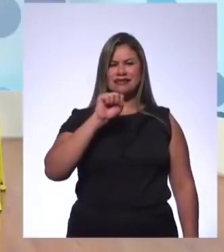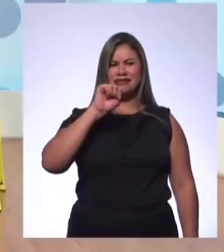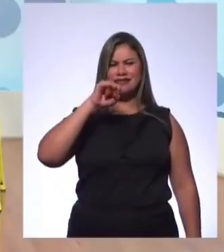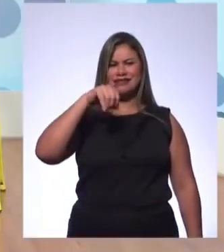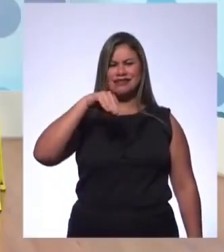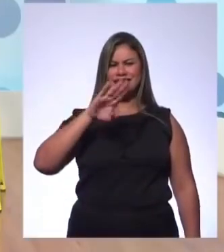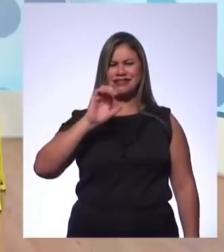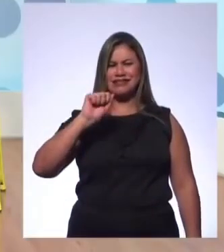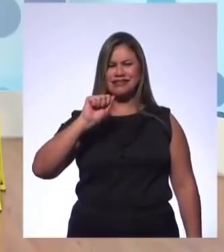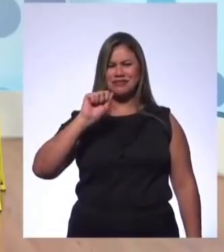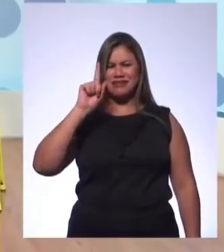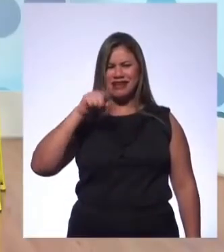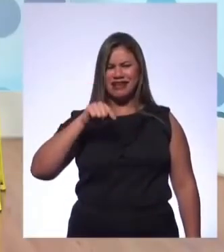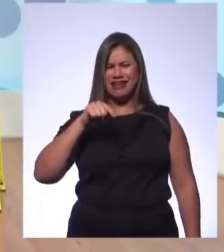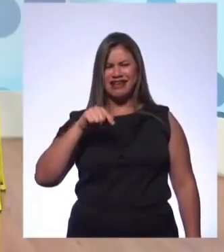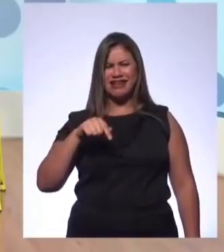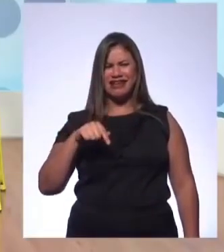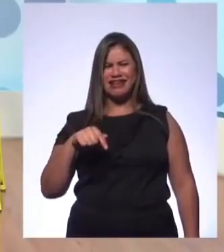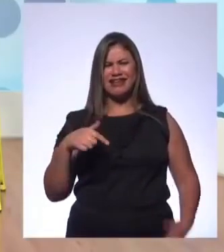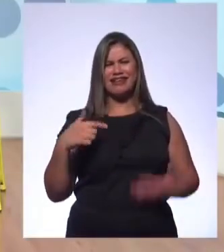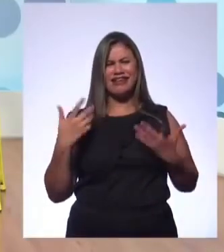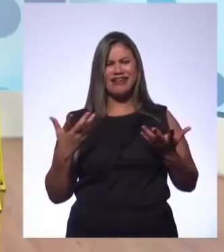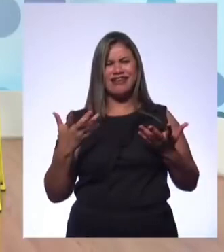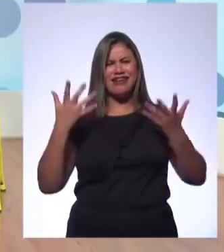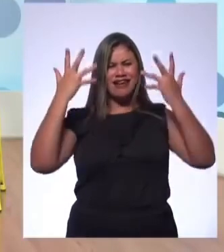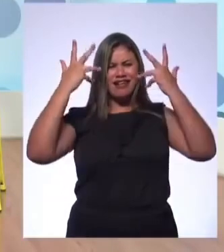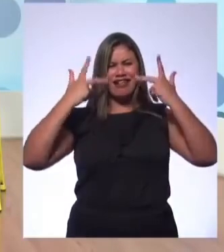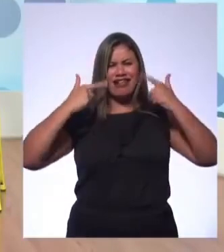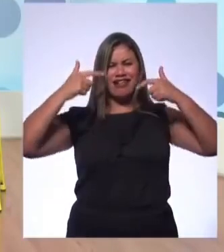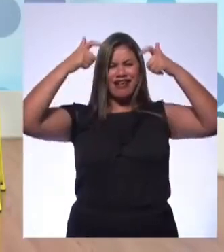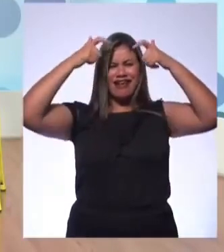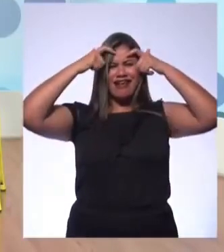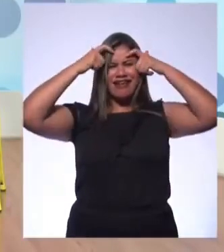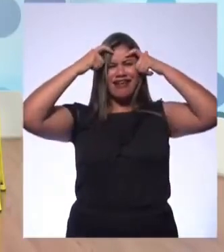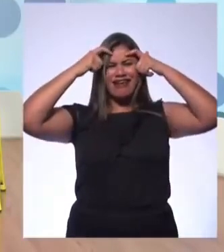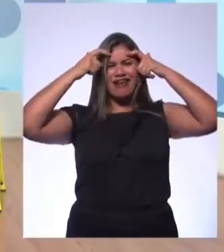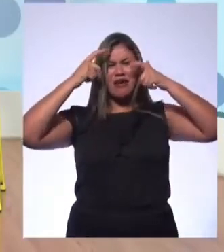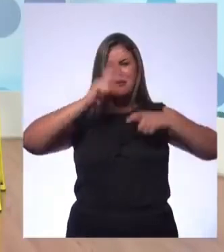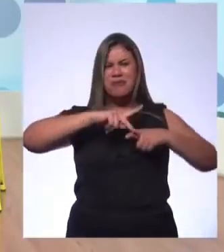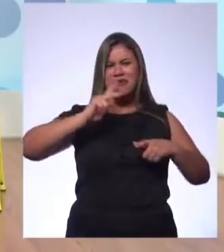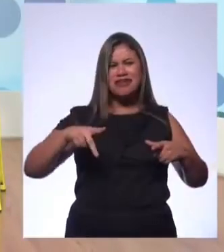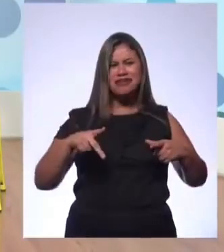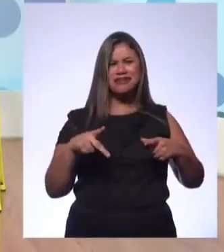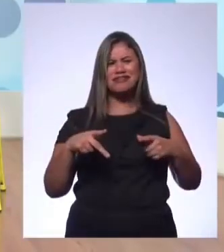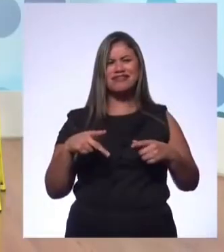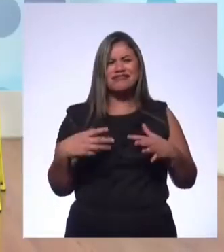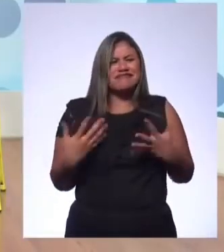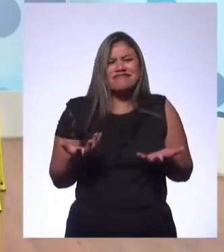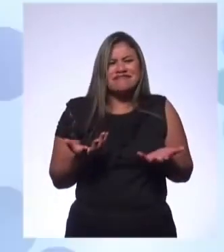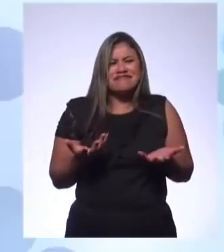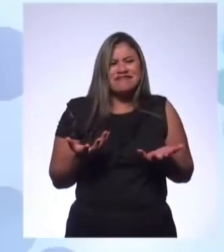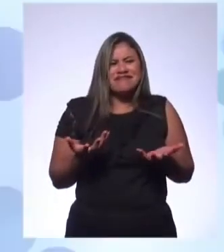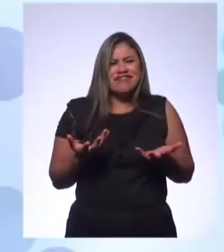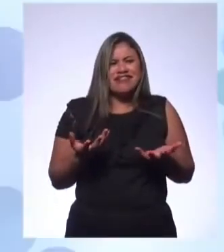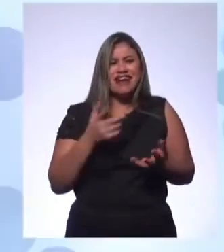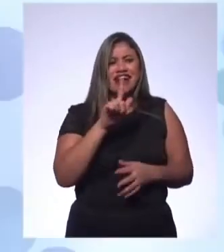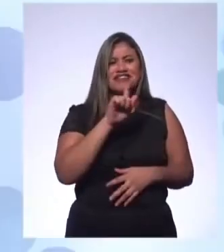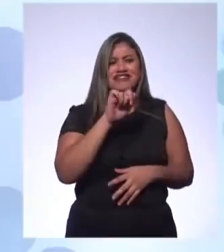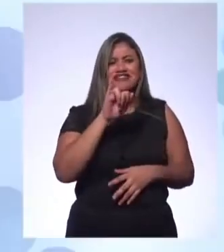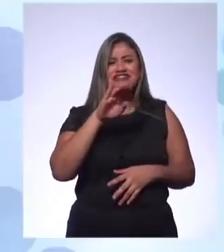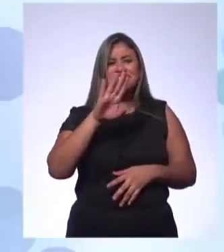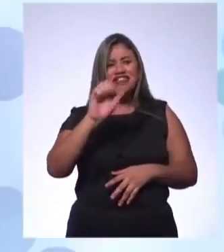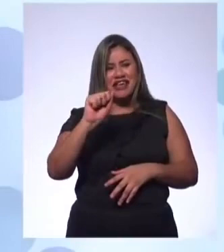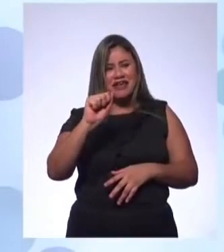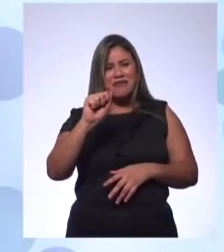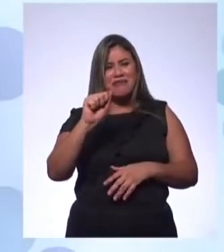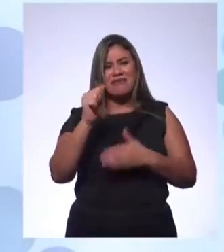quem é Simba. Tá errado, né? Não. Rei Leão também não. Não. Gente, cadê? Professor, Me ajuda. Gente, professor Giba, aqui do Centro